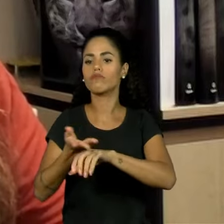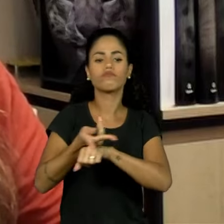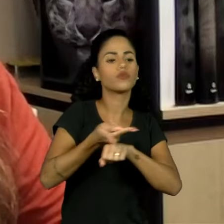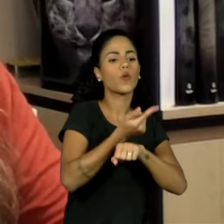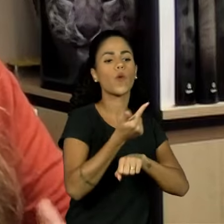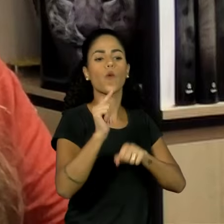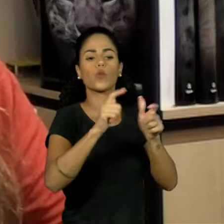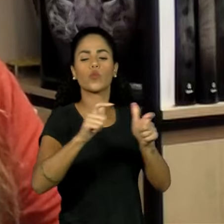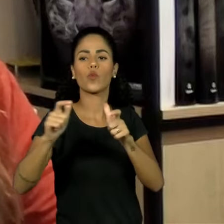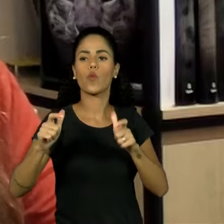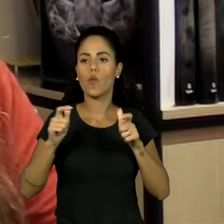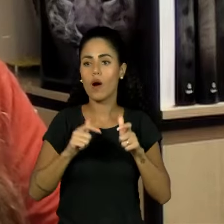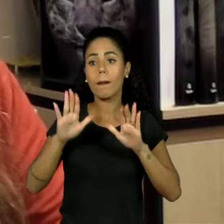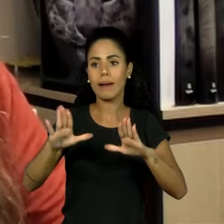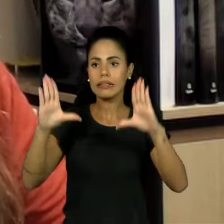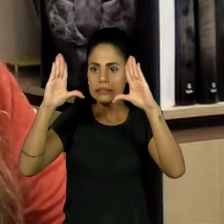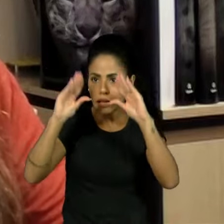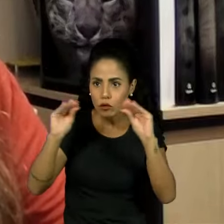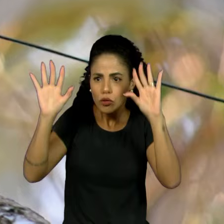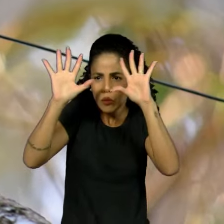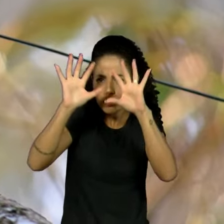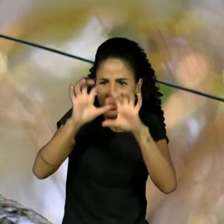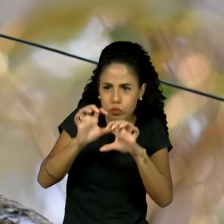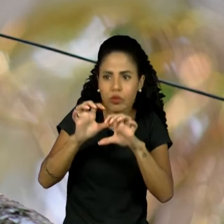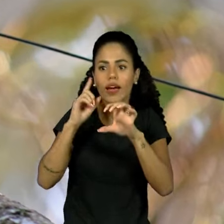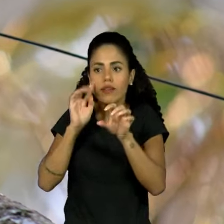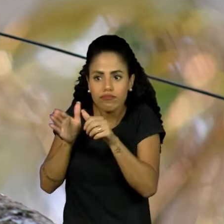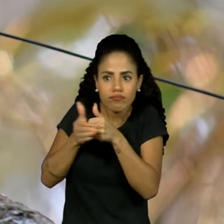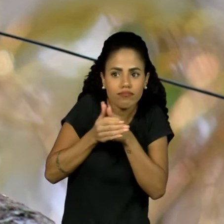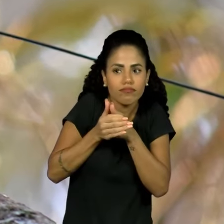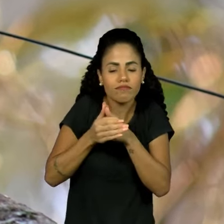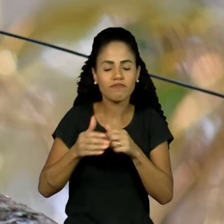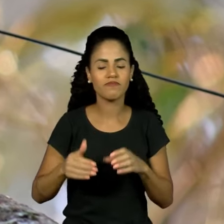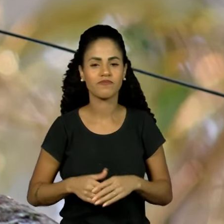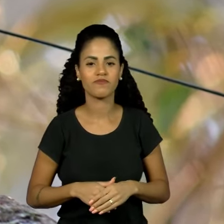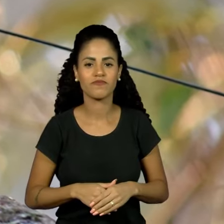ocos em dias de temperatura muito elevadas.